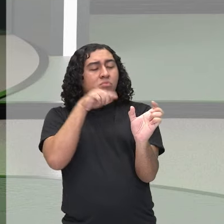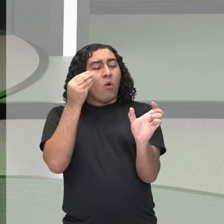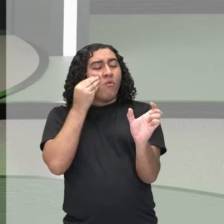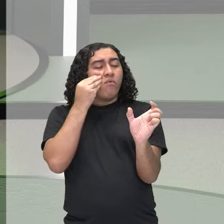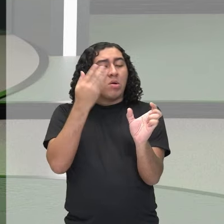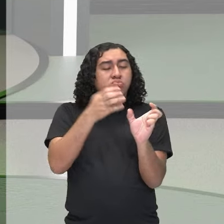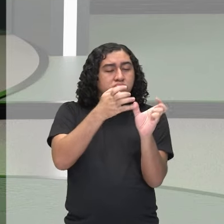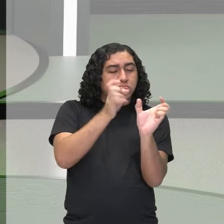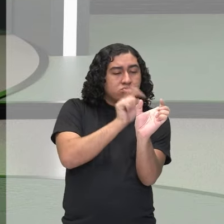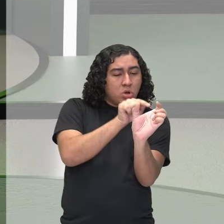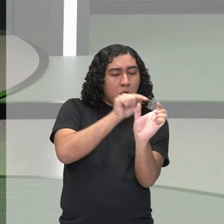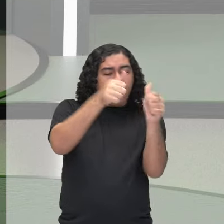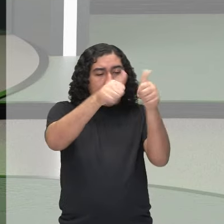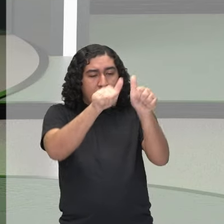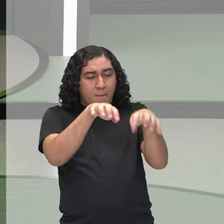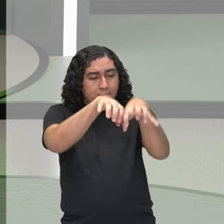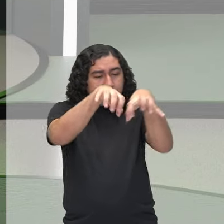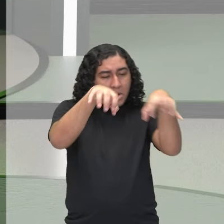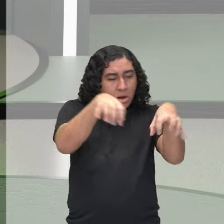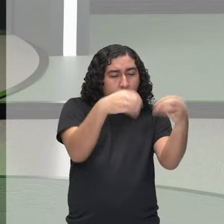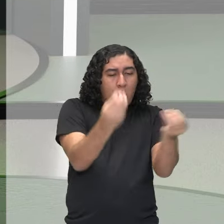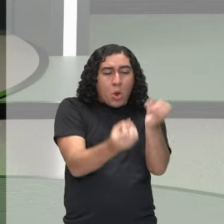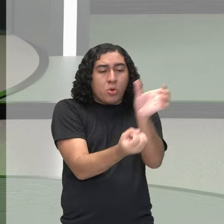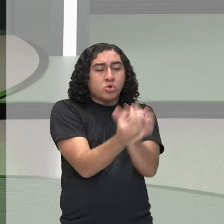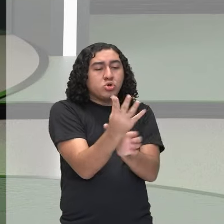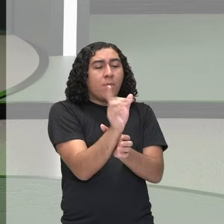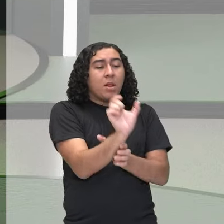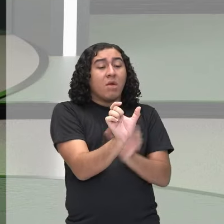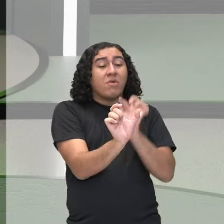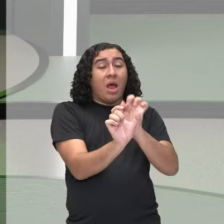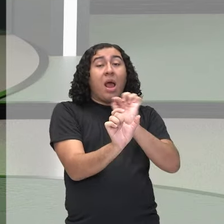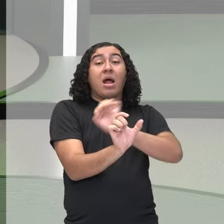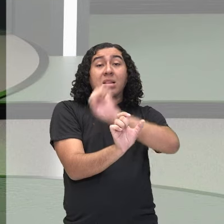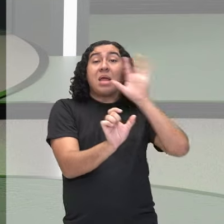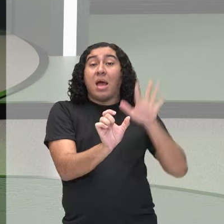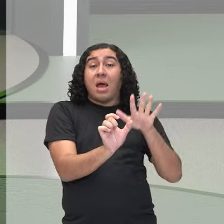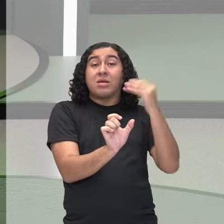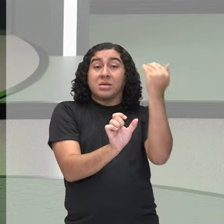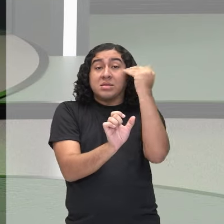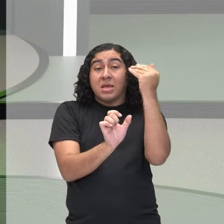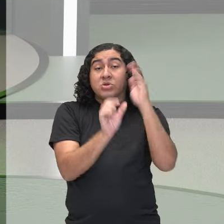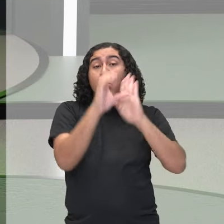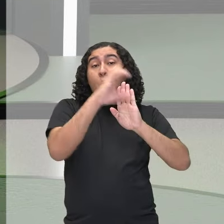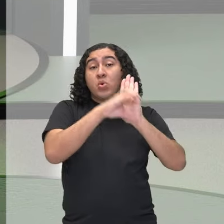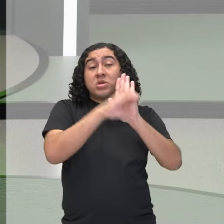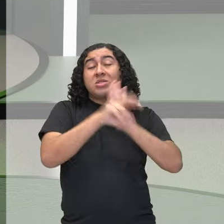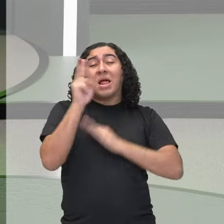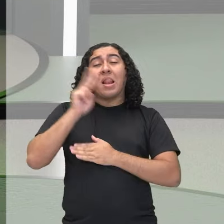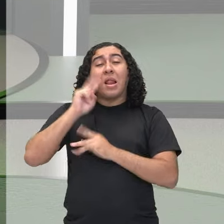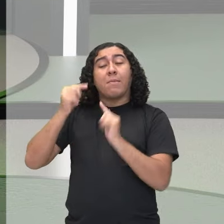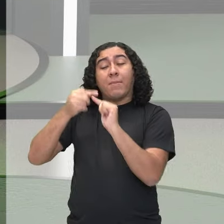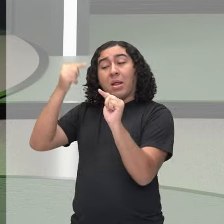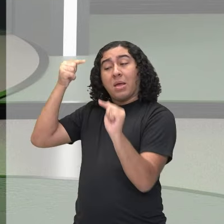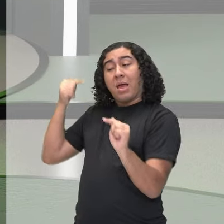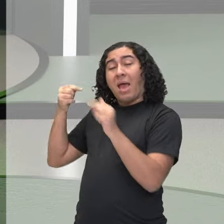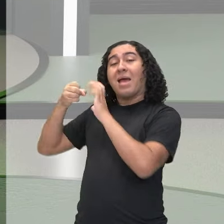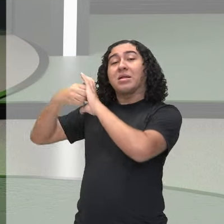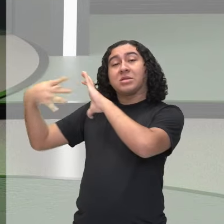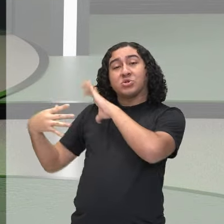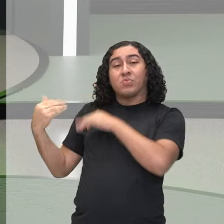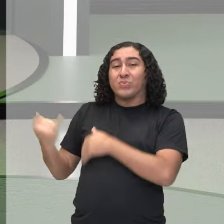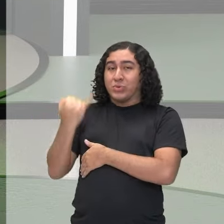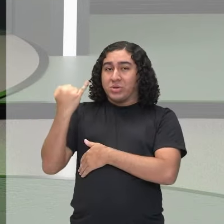significado de cada palavra, da formação dessa palavra, e nós vamos entender que ela está lembrando uma característica